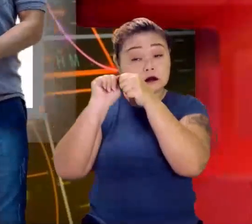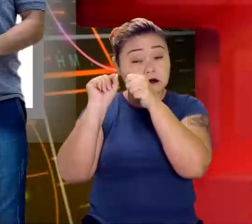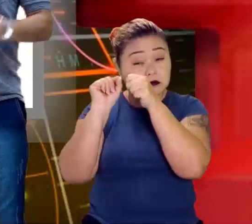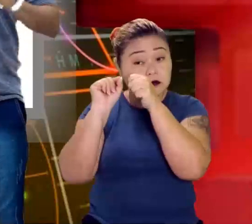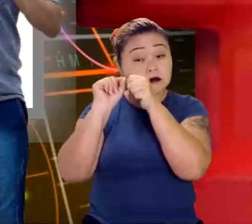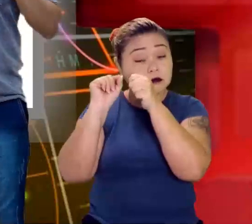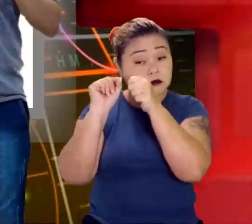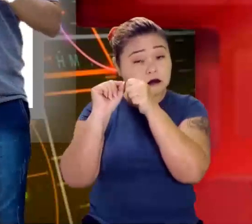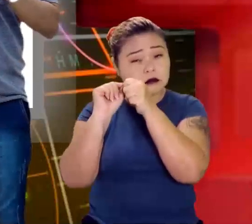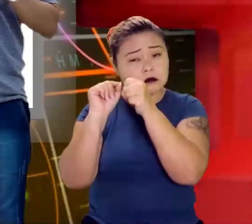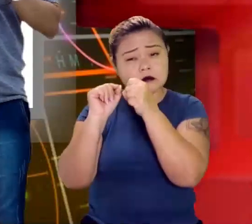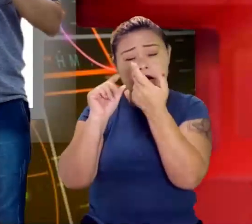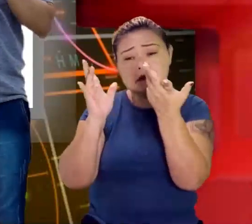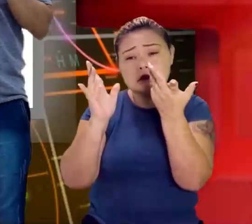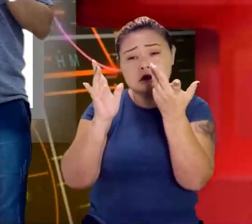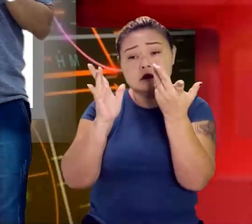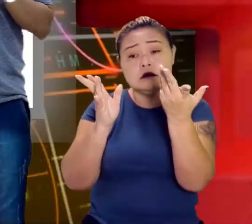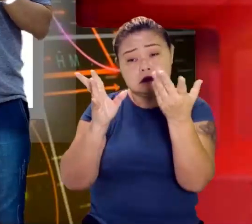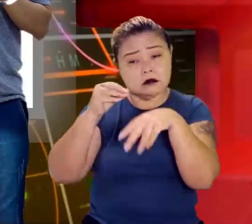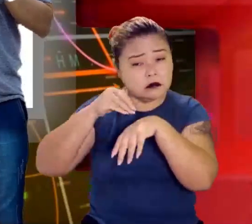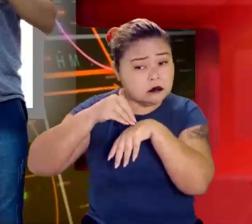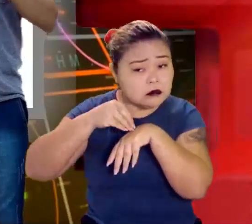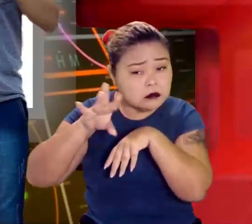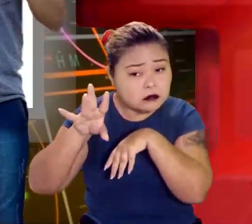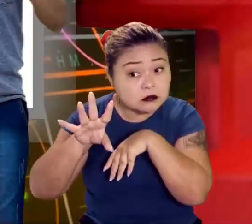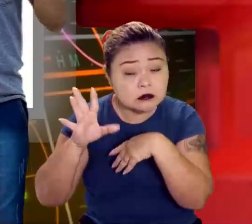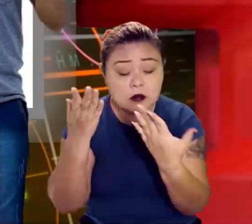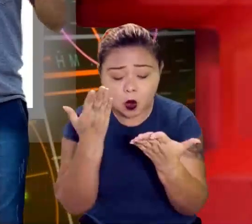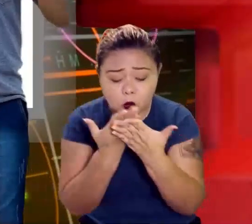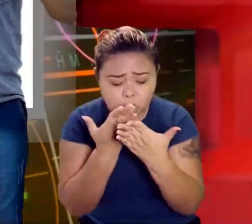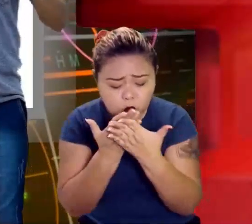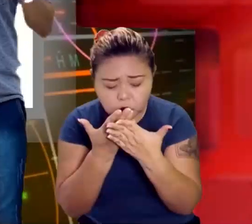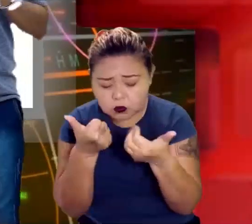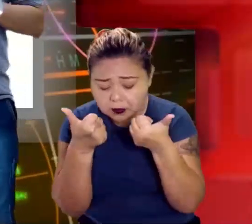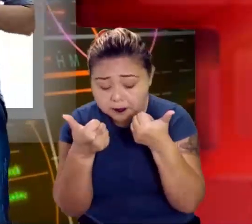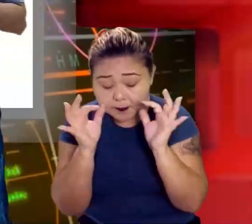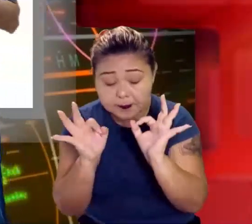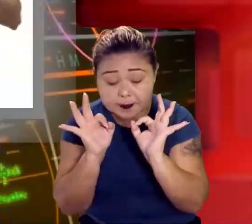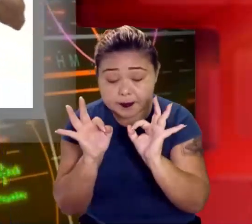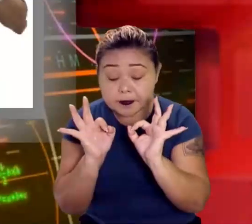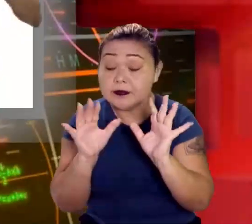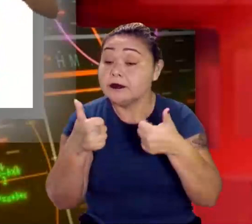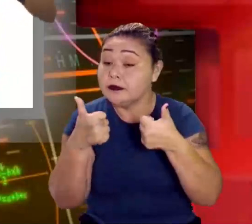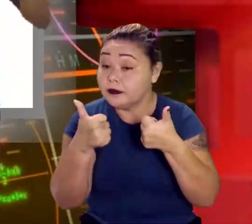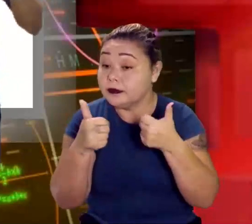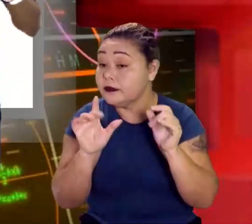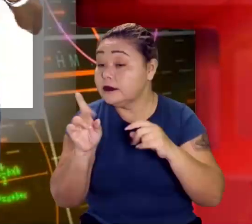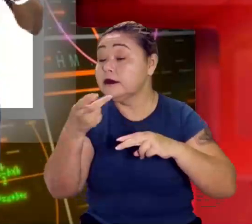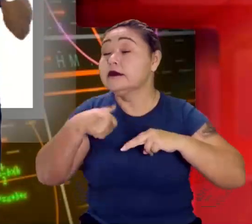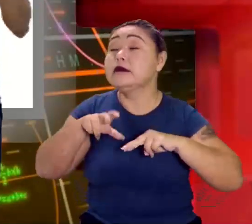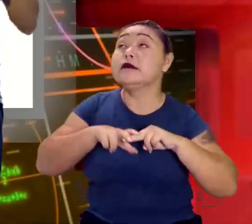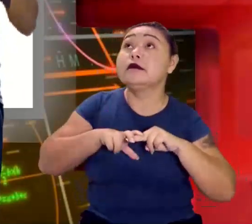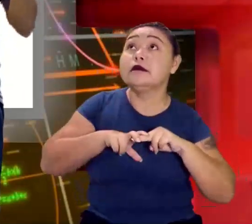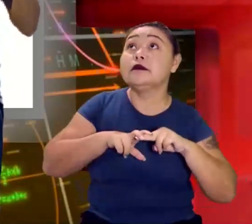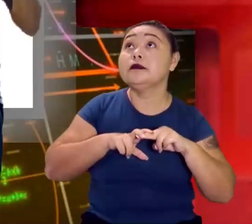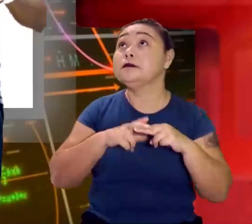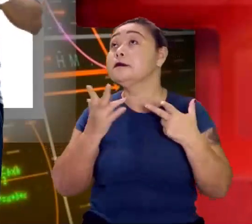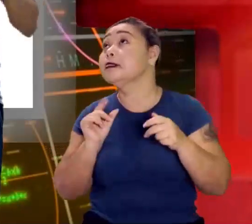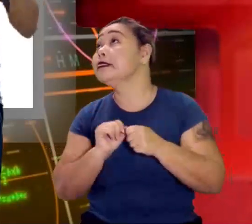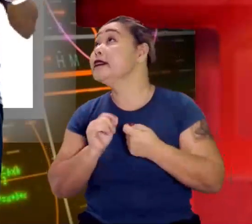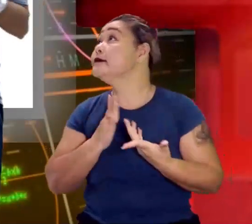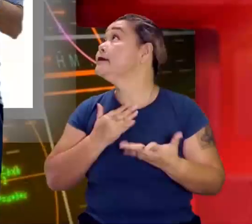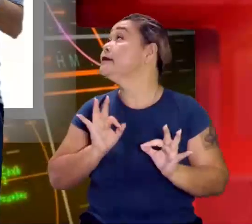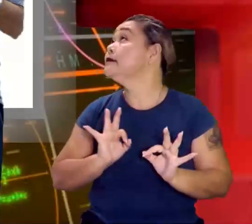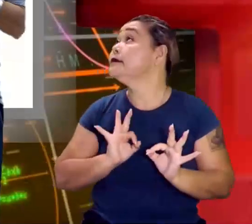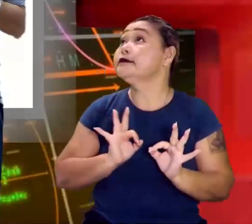mas faz lá, ó, uma dica. Estudou já tudinho, beleza. Tá lá sentado, ocioso, não